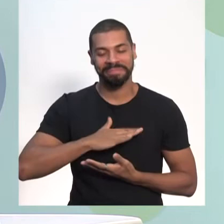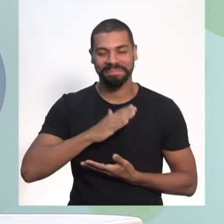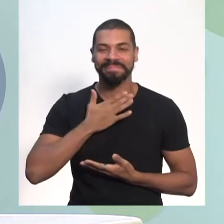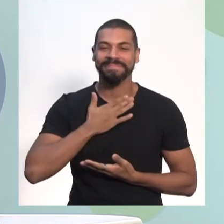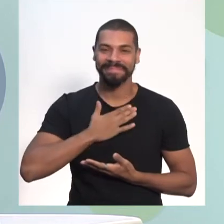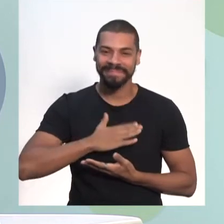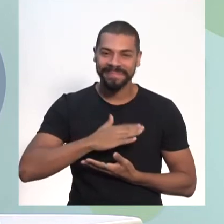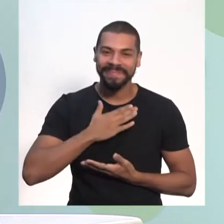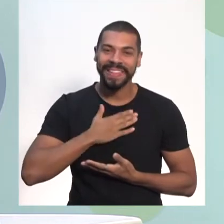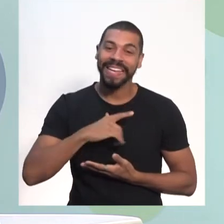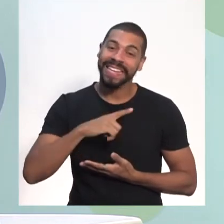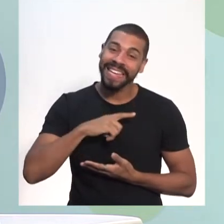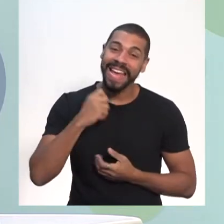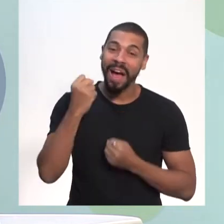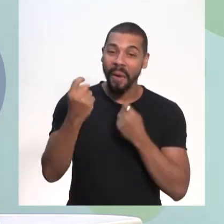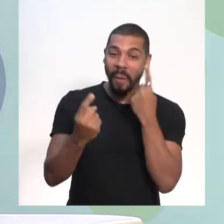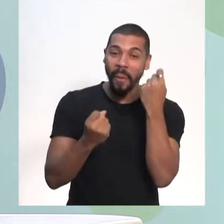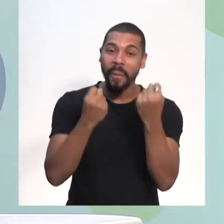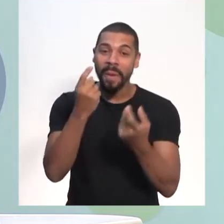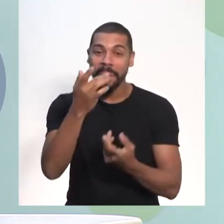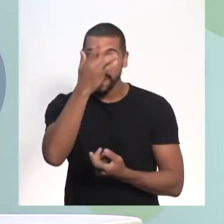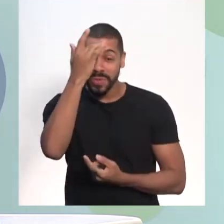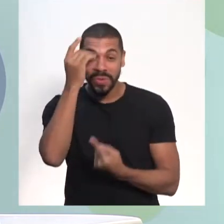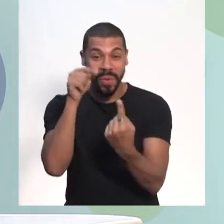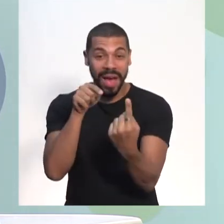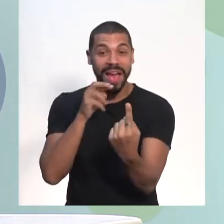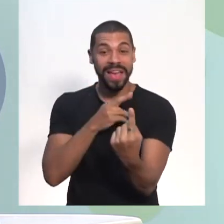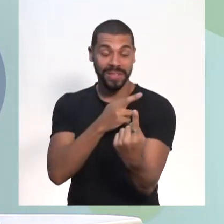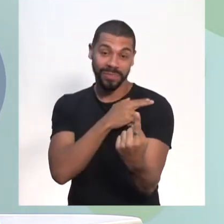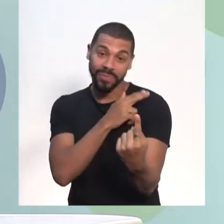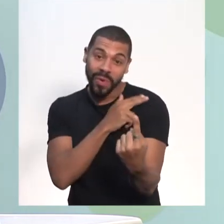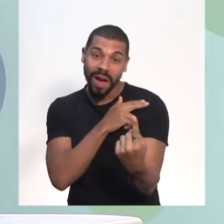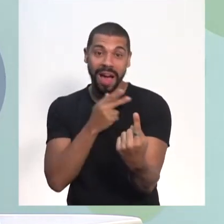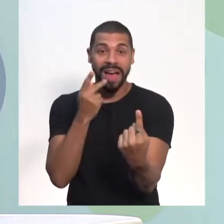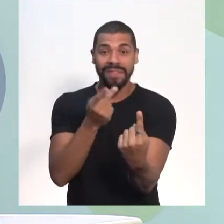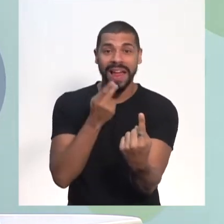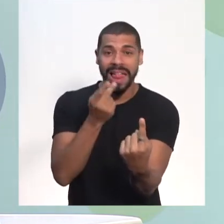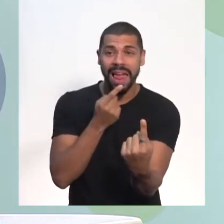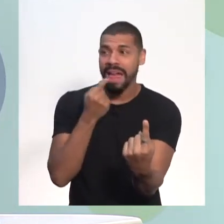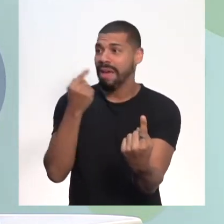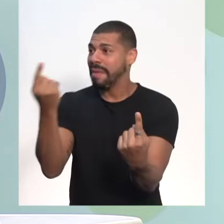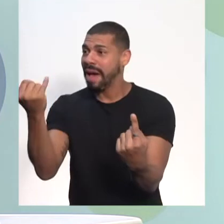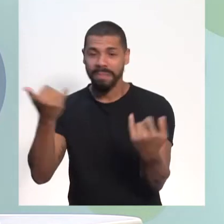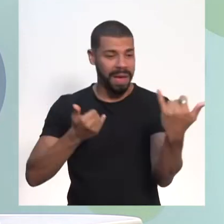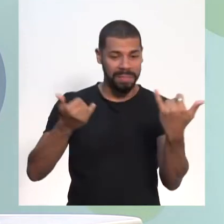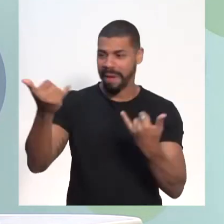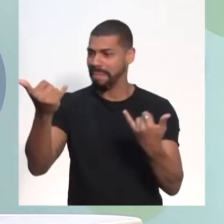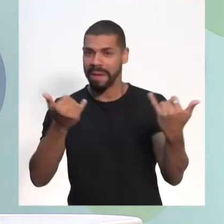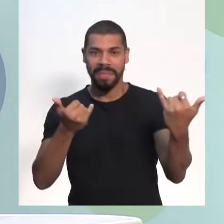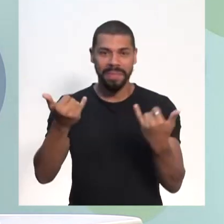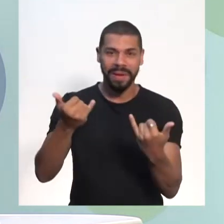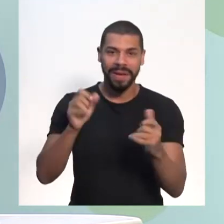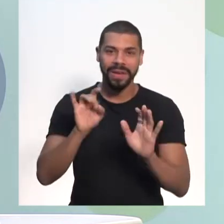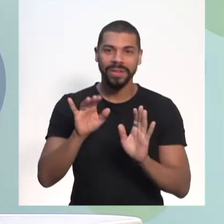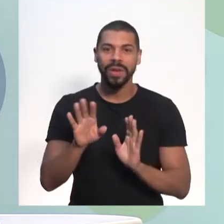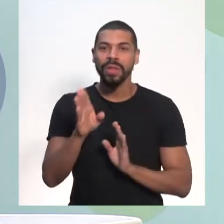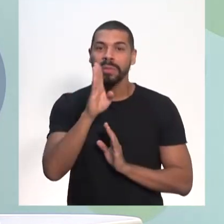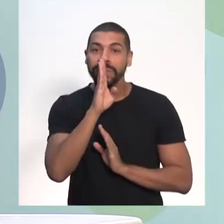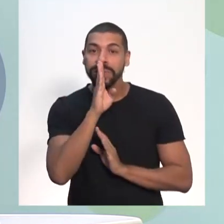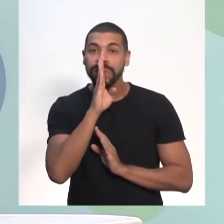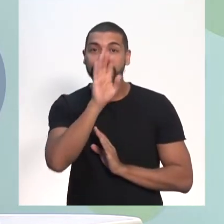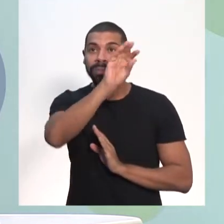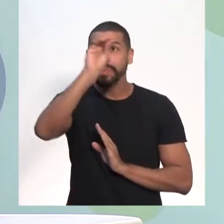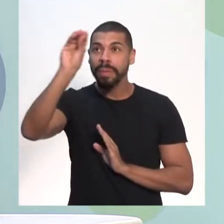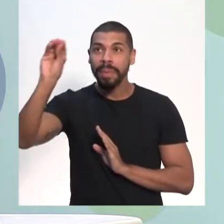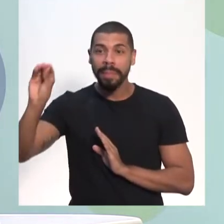vezes tem uma pessoa falando e várias outras tentando falar ao mesmo tempo. E você tem lá um recurso que você pode colocar todo mundo no mudo,